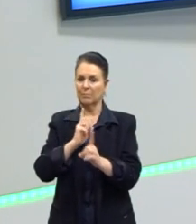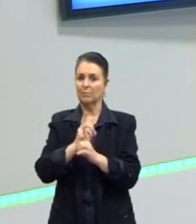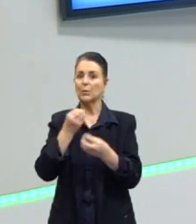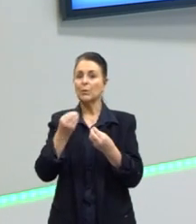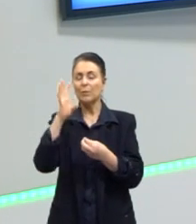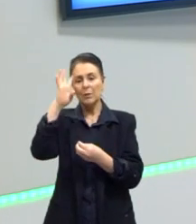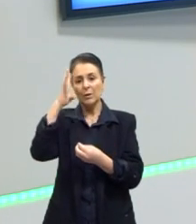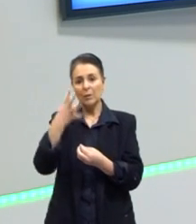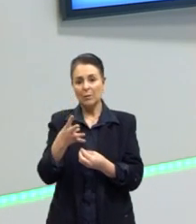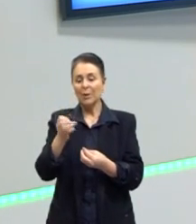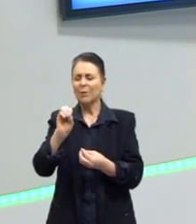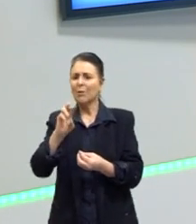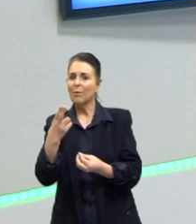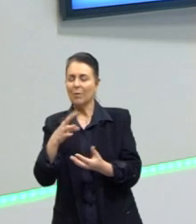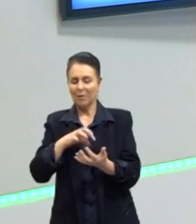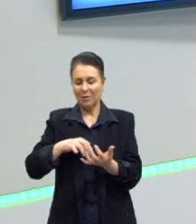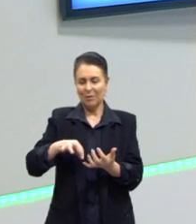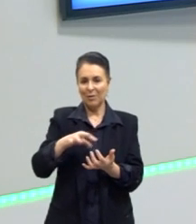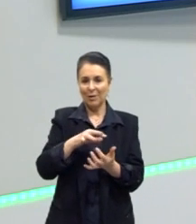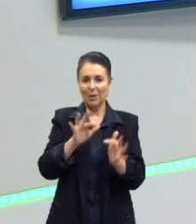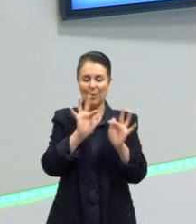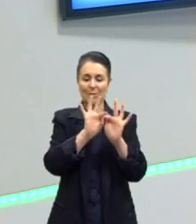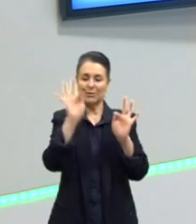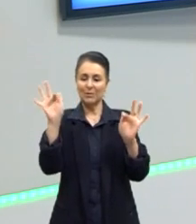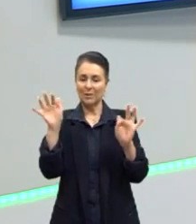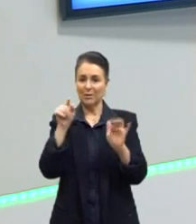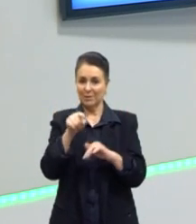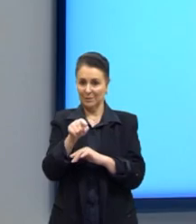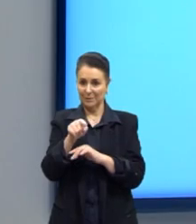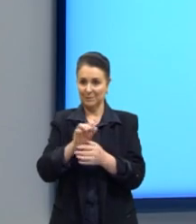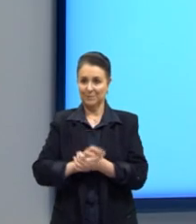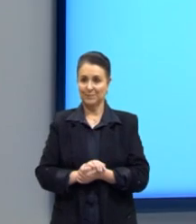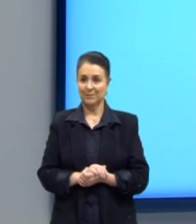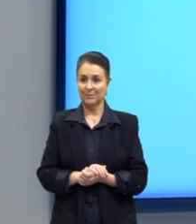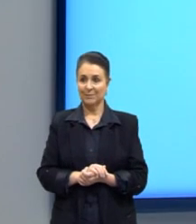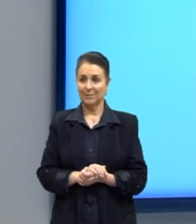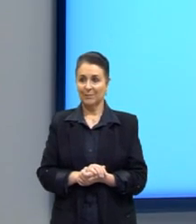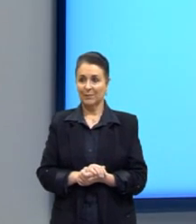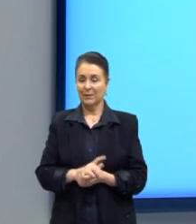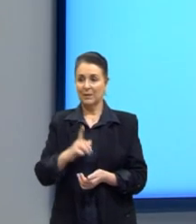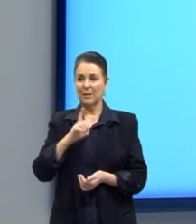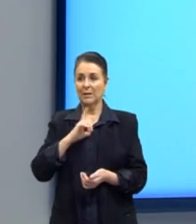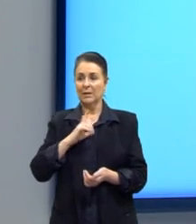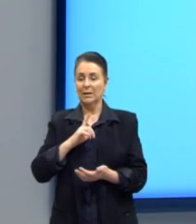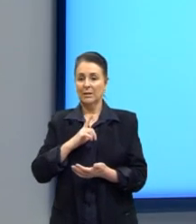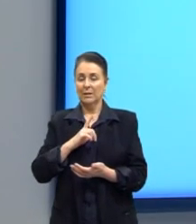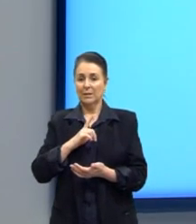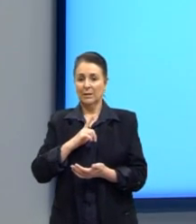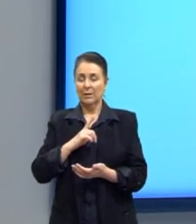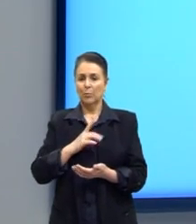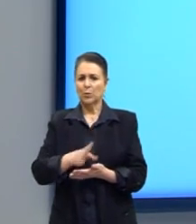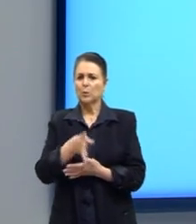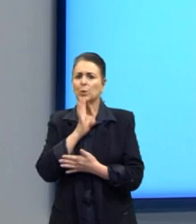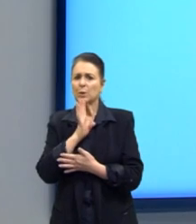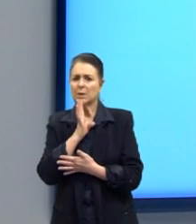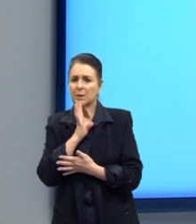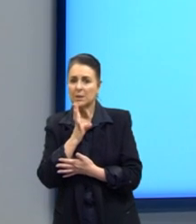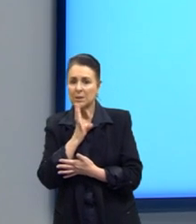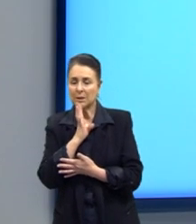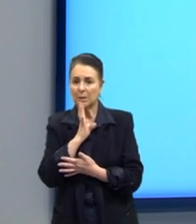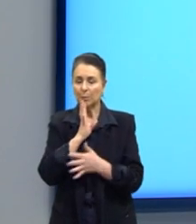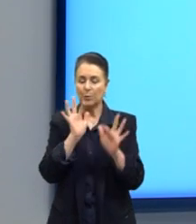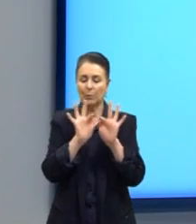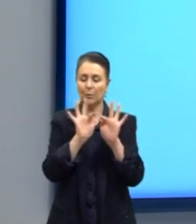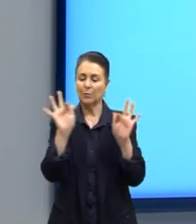né ou calcular uma função desse tipo então aqui basicamente nós conhecemos como